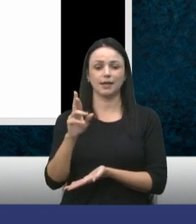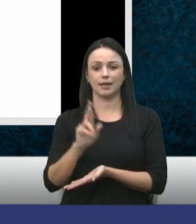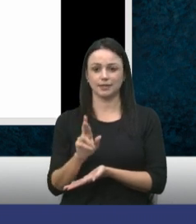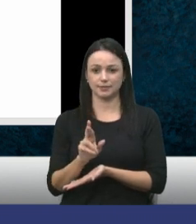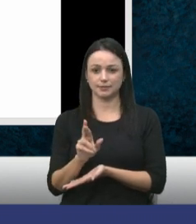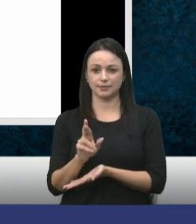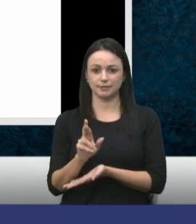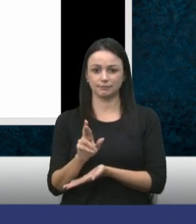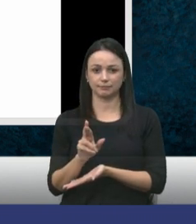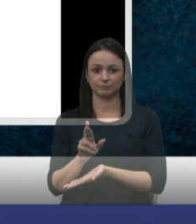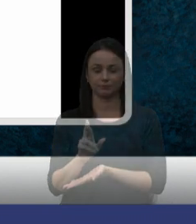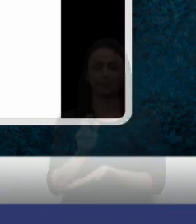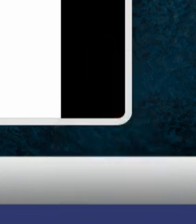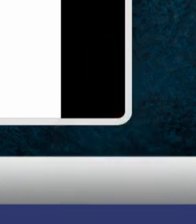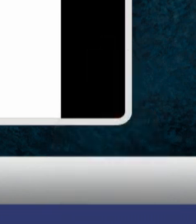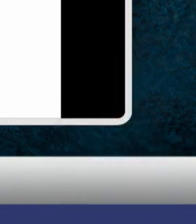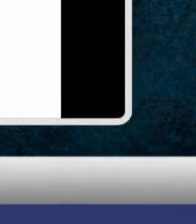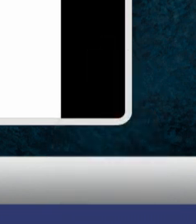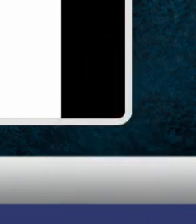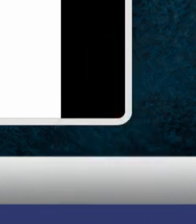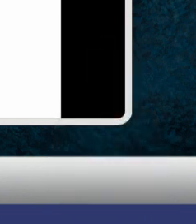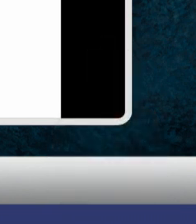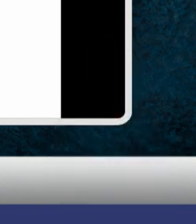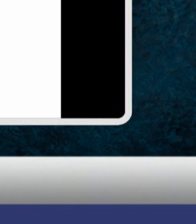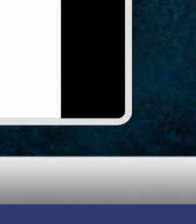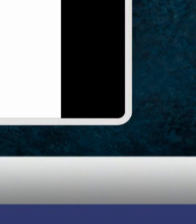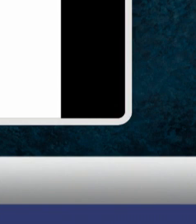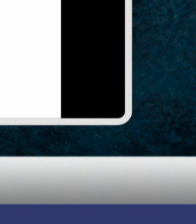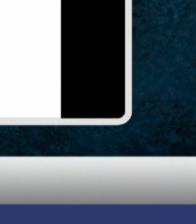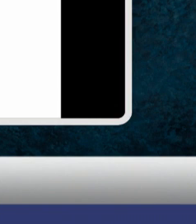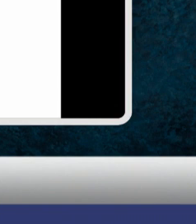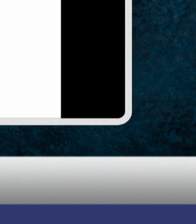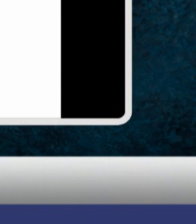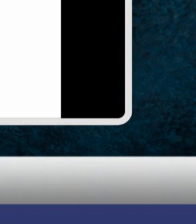31.473.273, pagos R$